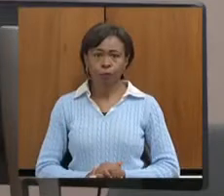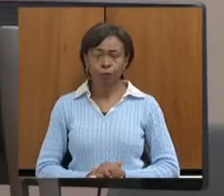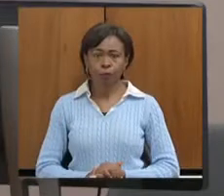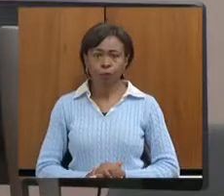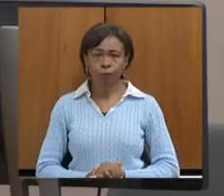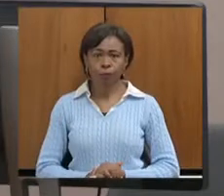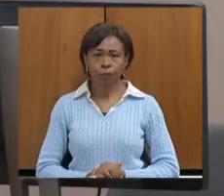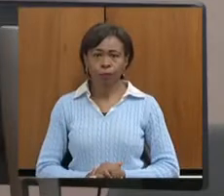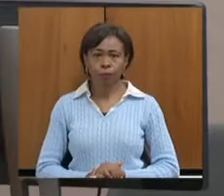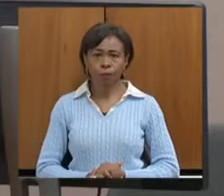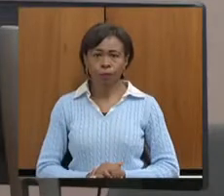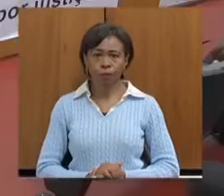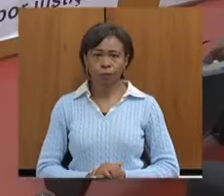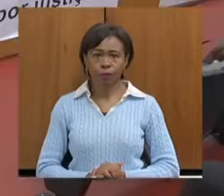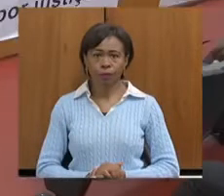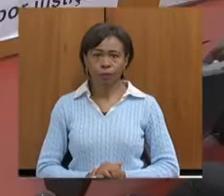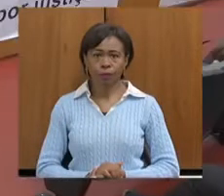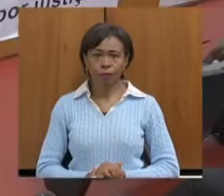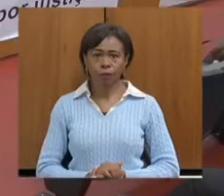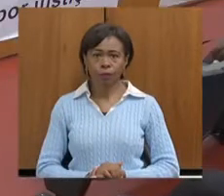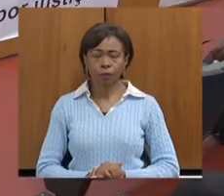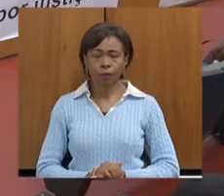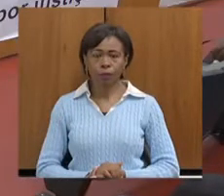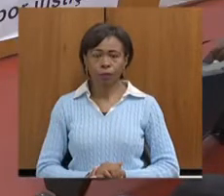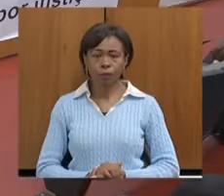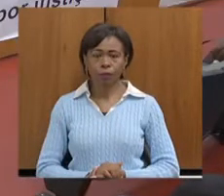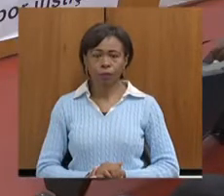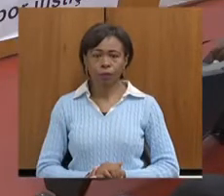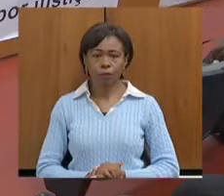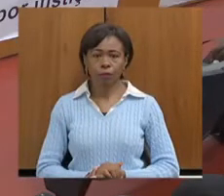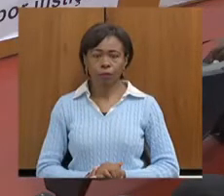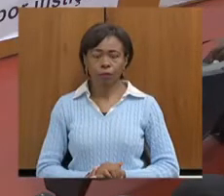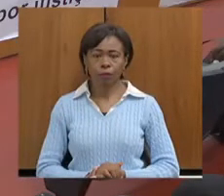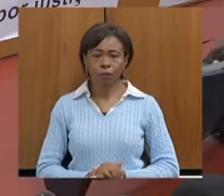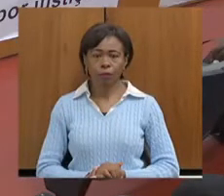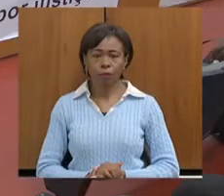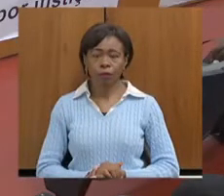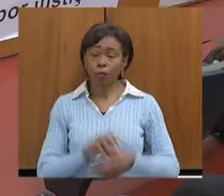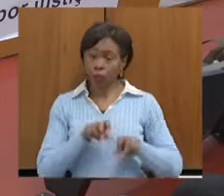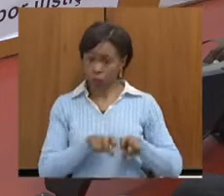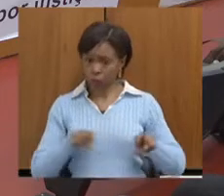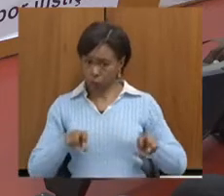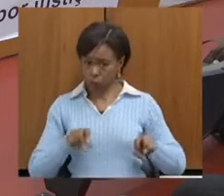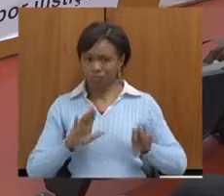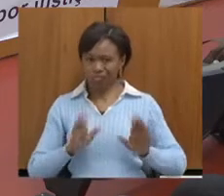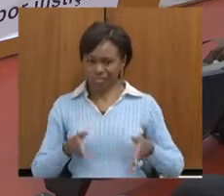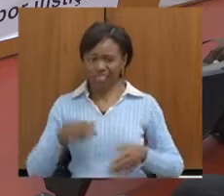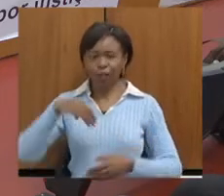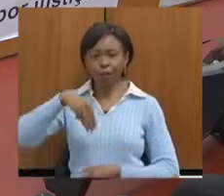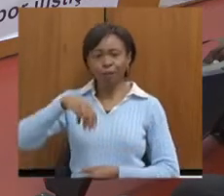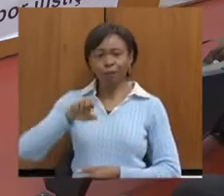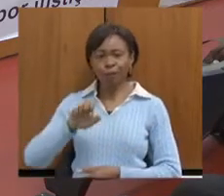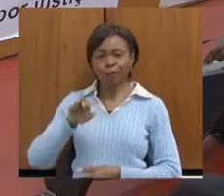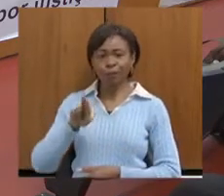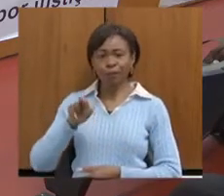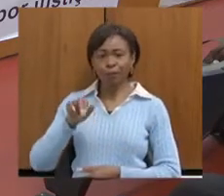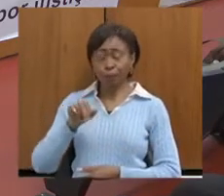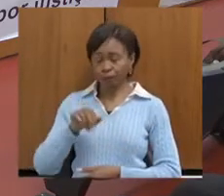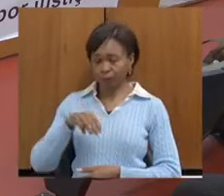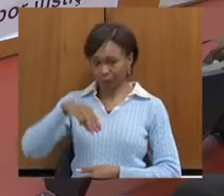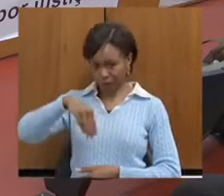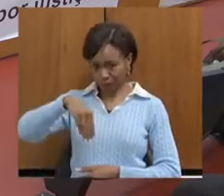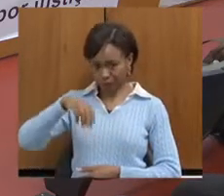E aí e também já está com isso e já está na mesa Meire minima Pure